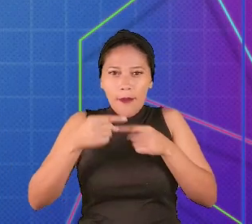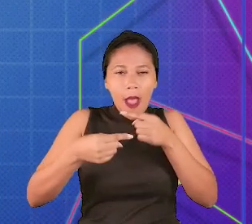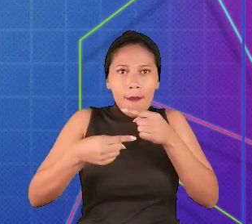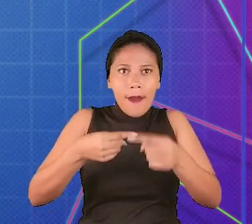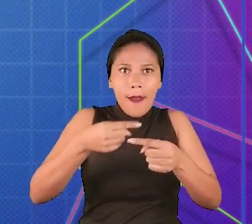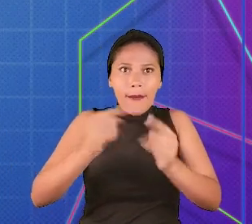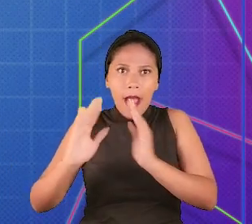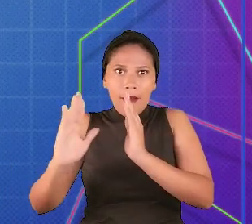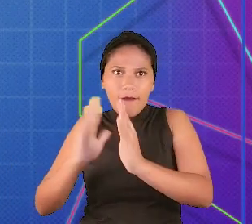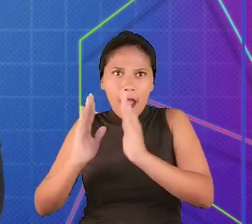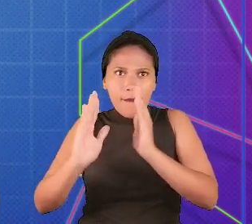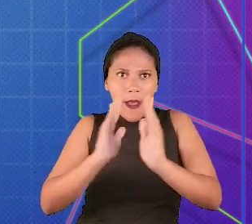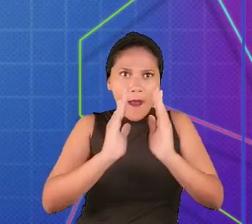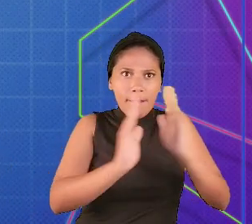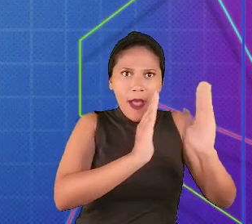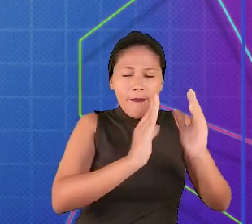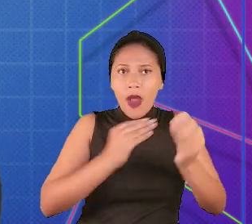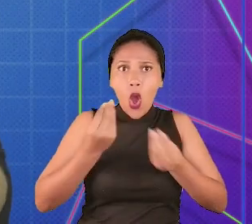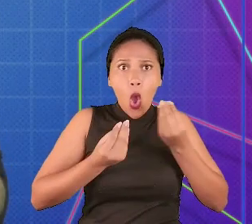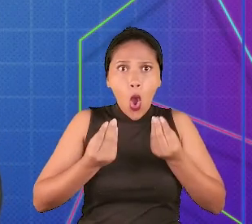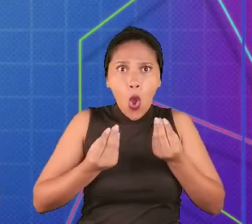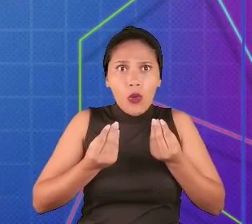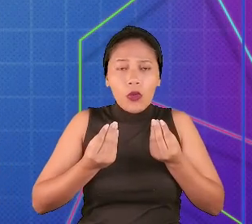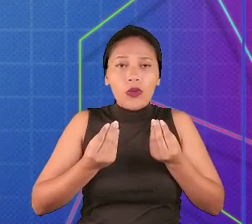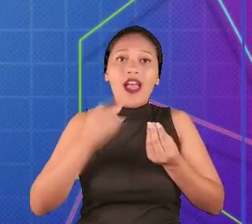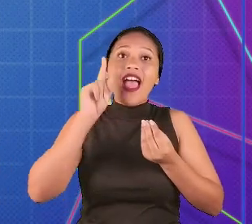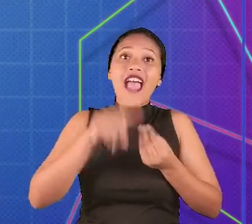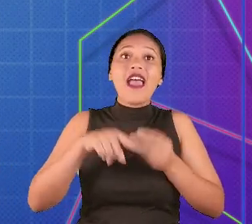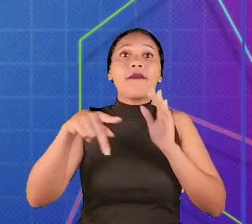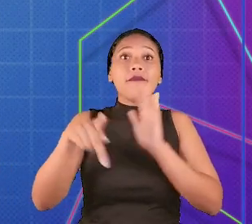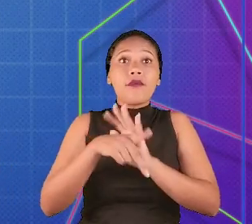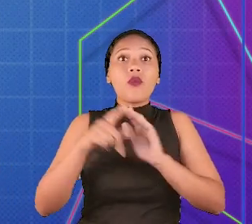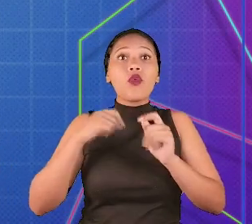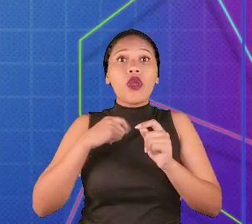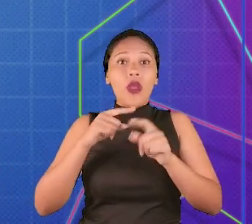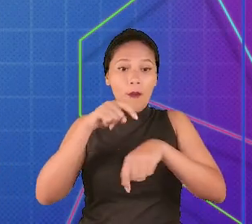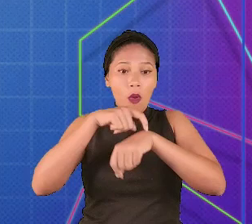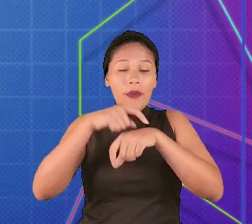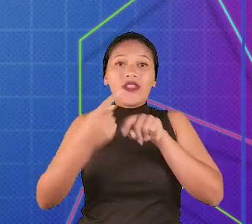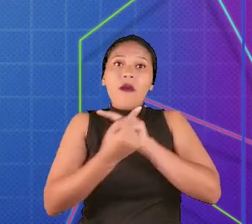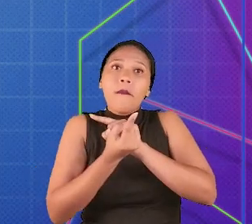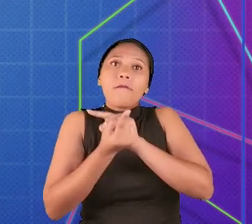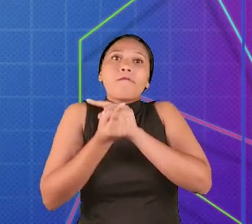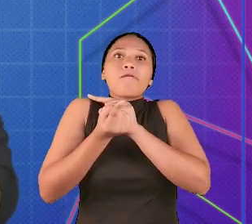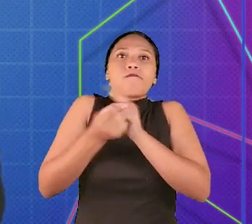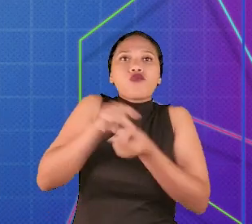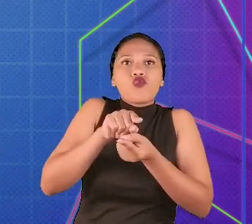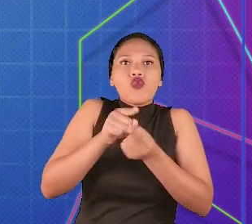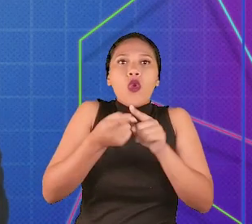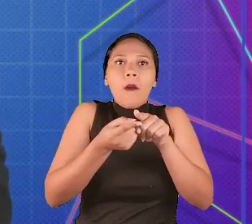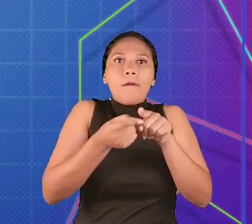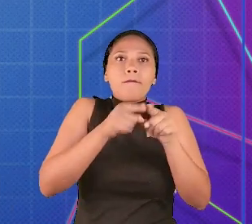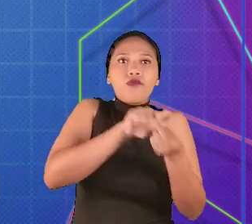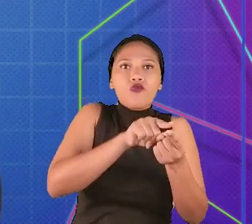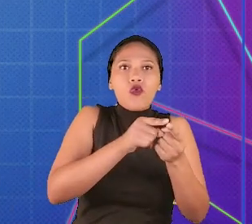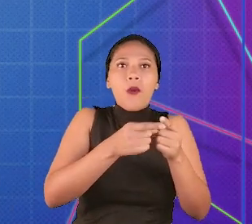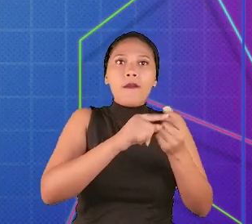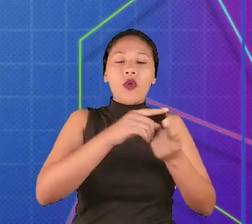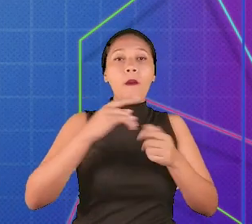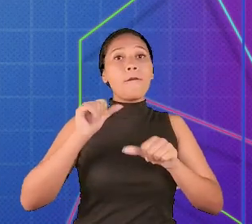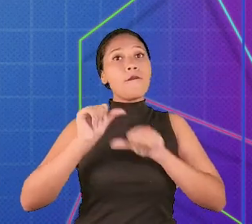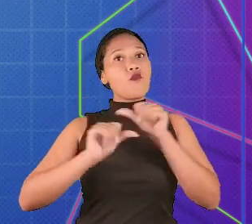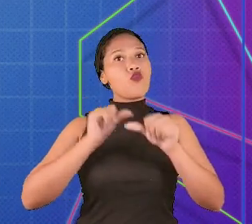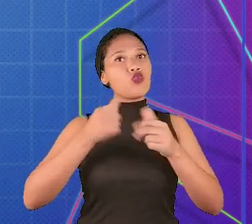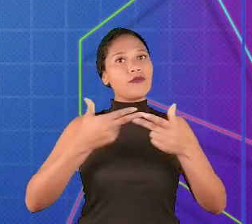para outra, do início para o meio e do meio para o fim, são os pontos de virada, ou seja, os momentos nos quais acontece